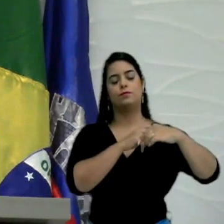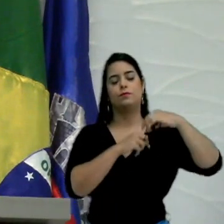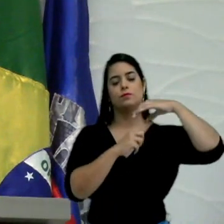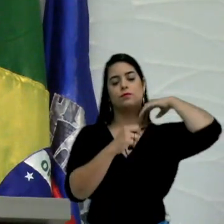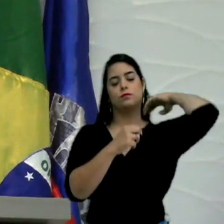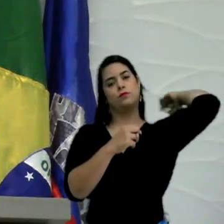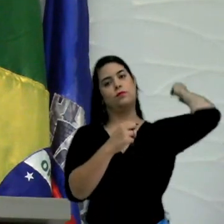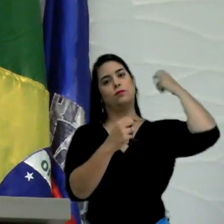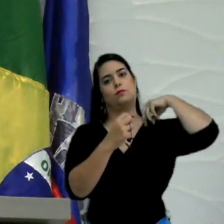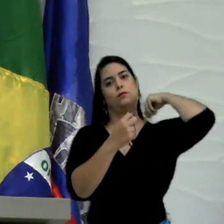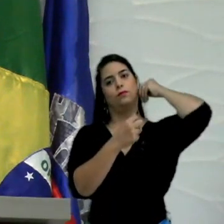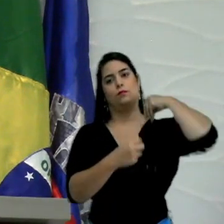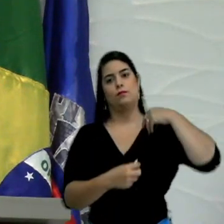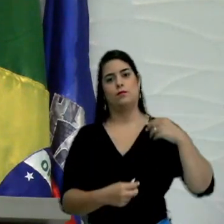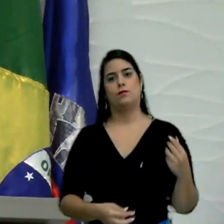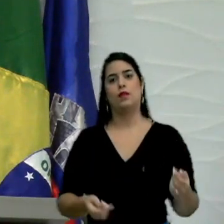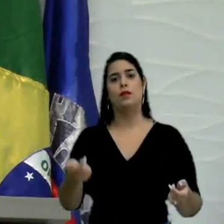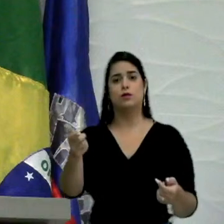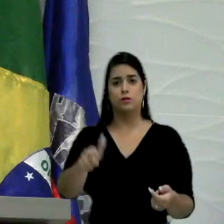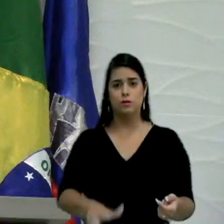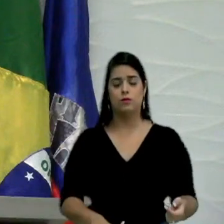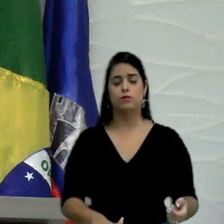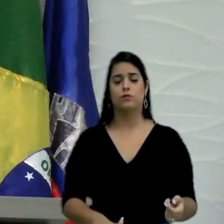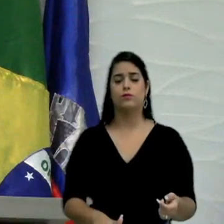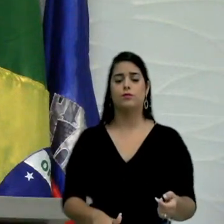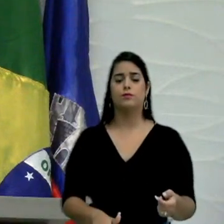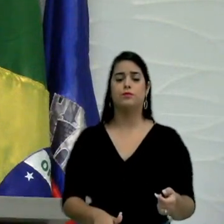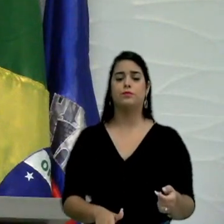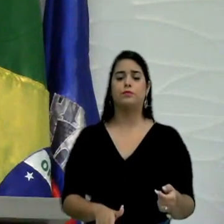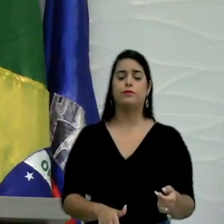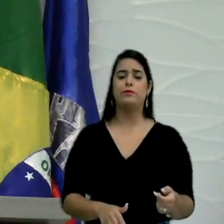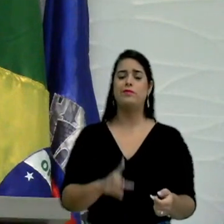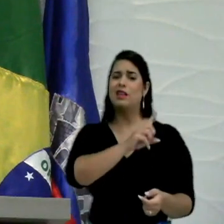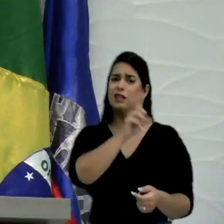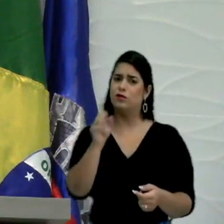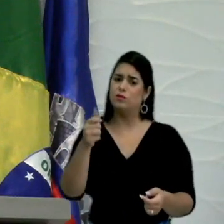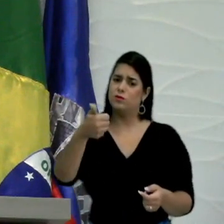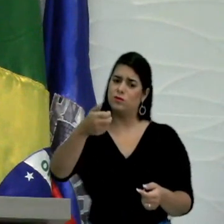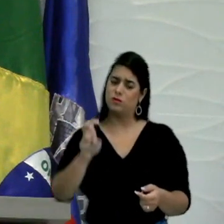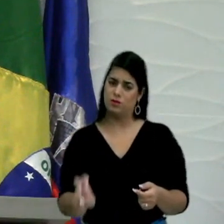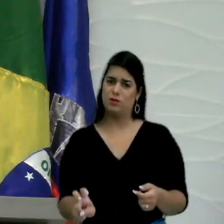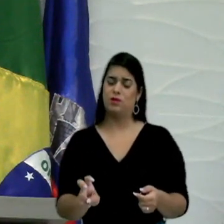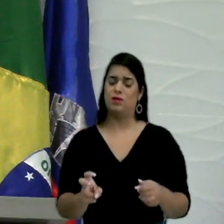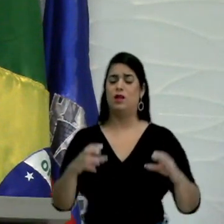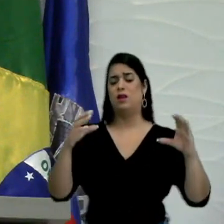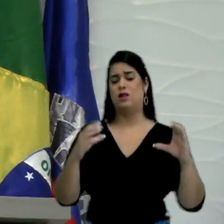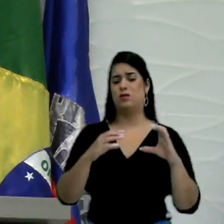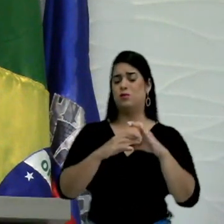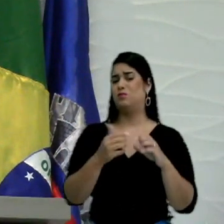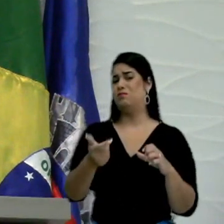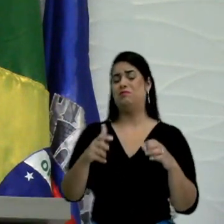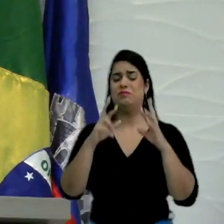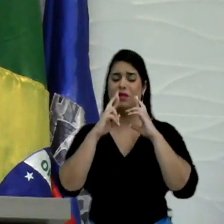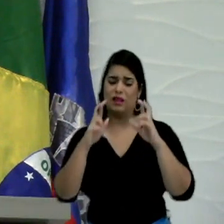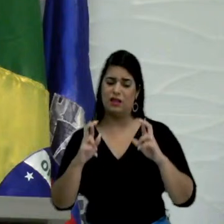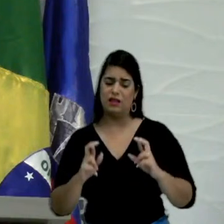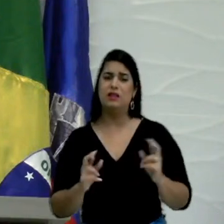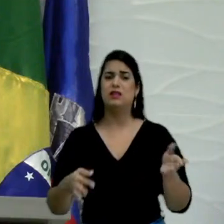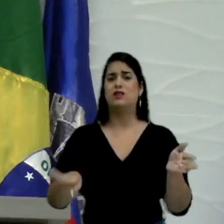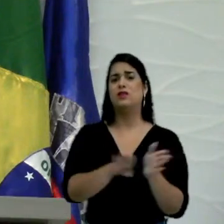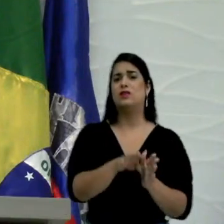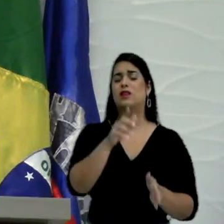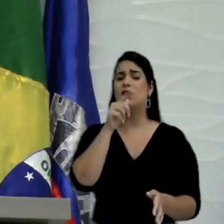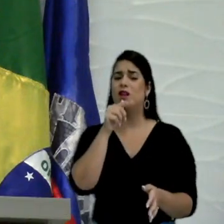acender aqui o alerta mais uma vez, que nesses próximos 15 dias, se a Compesa não der resposta, se não chegar água nas